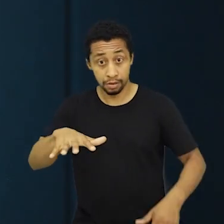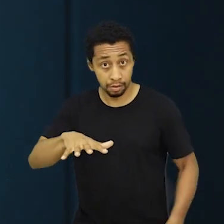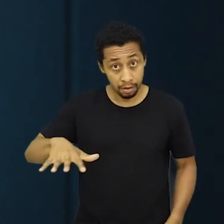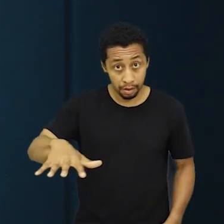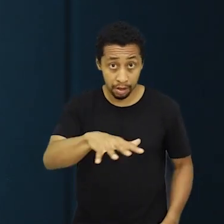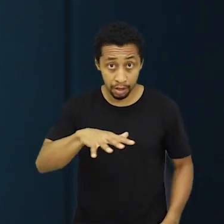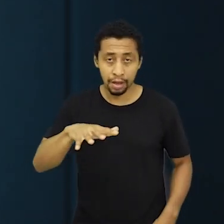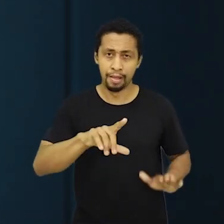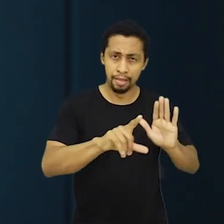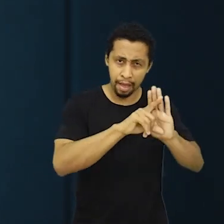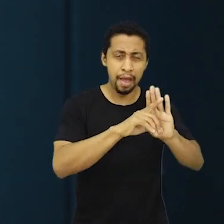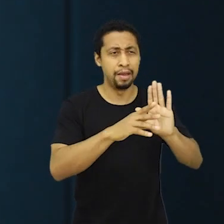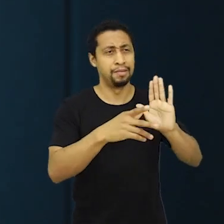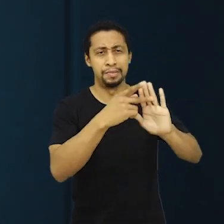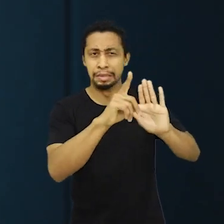elas chegam, né,